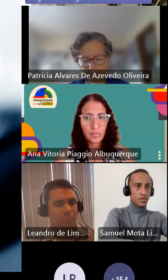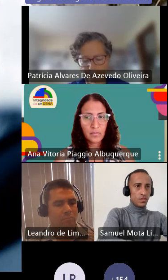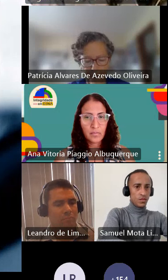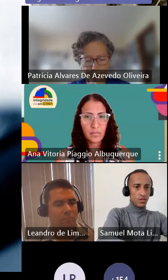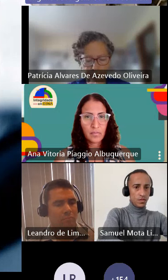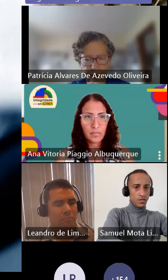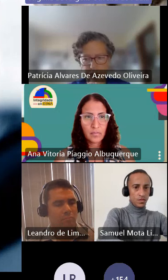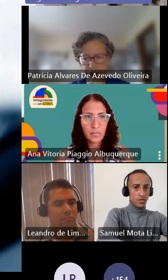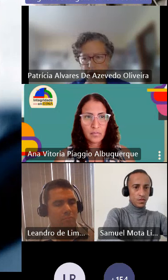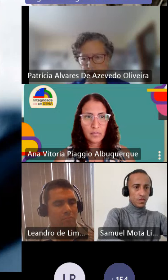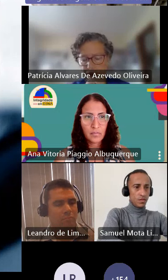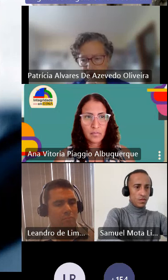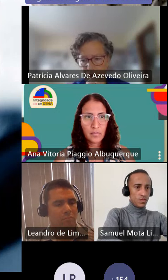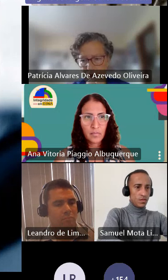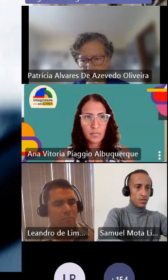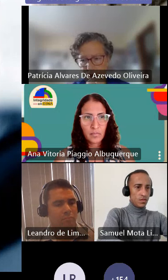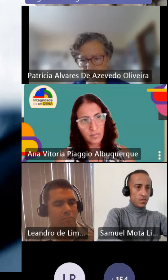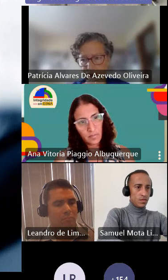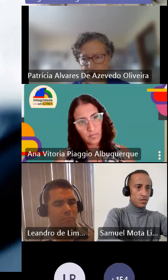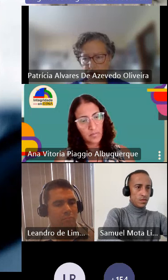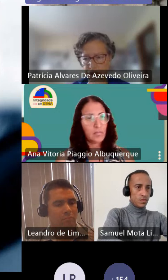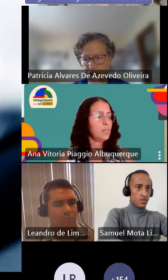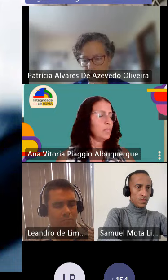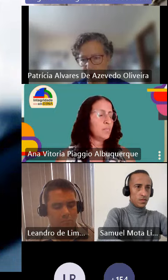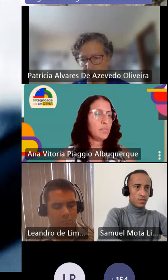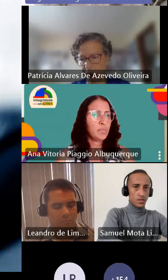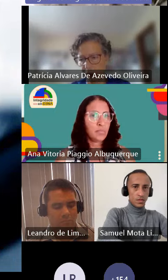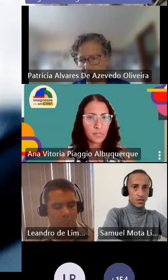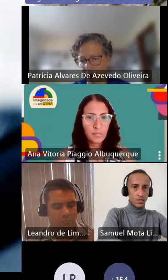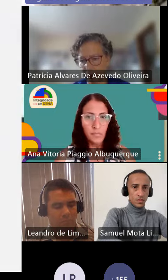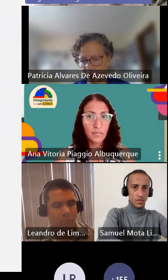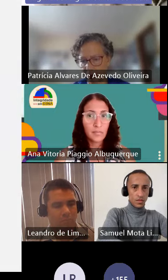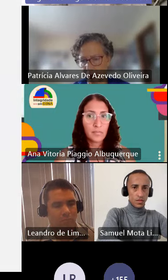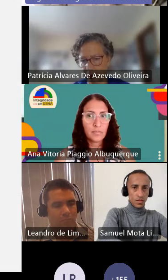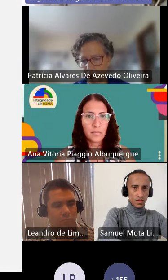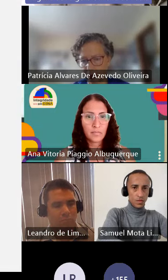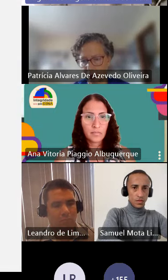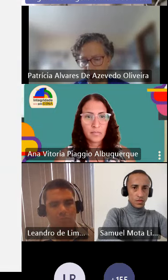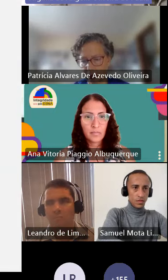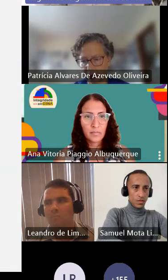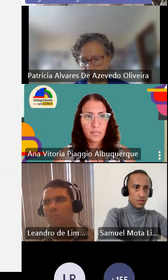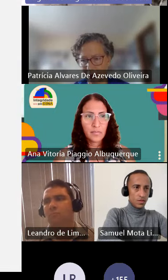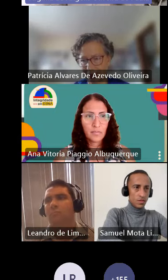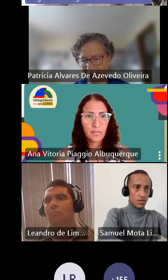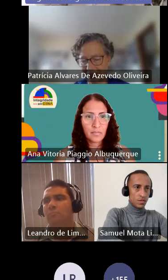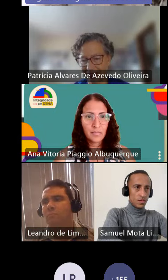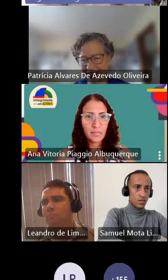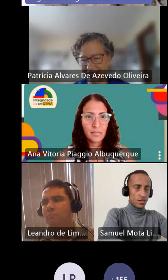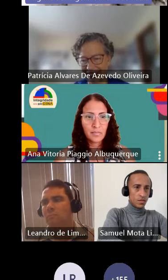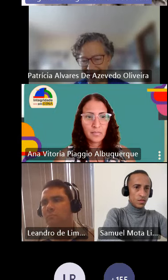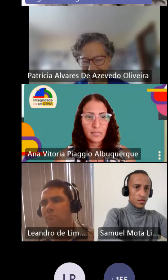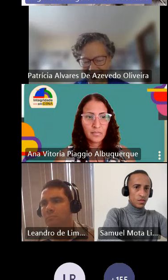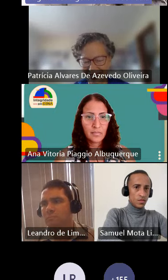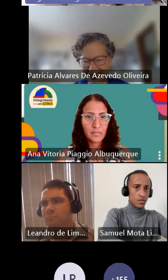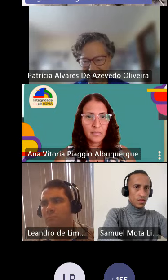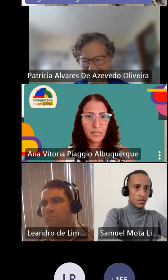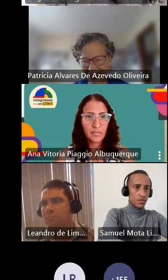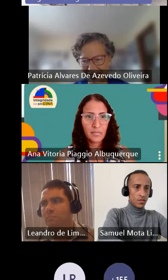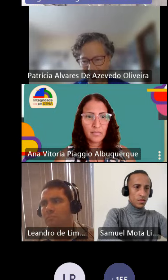eficiente é um pilar da Democracia esse daí a gente não né não não tem como deixar de falar Opa passei rápido aqui Desculpa